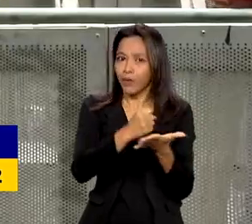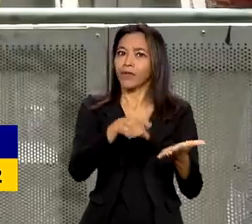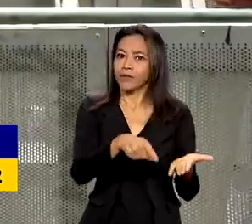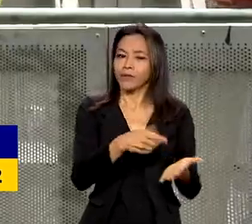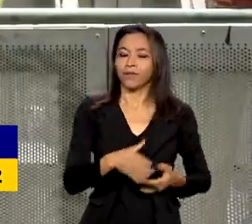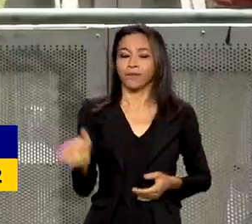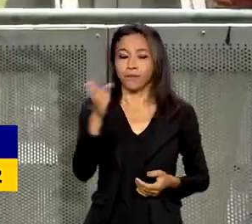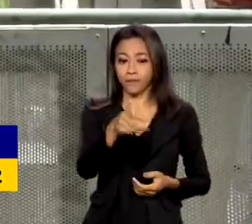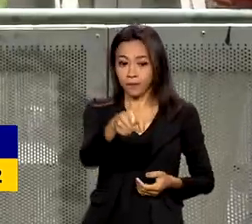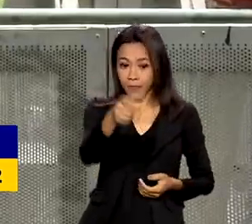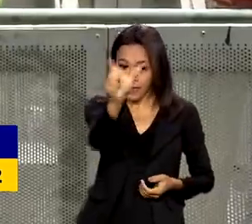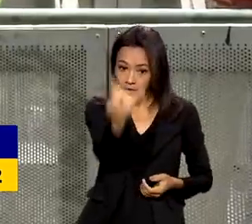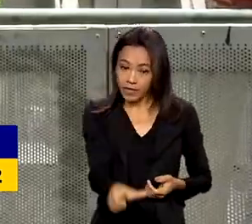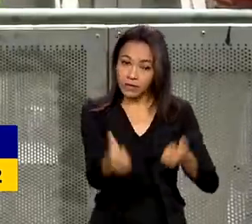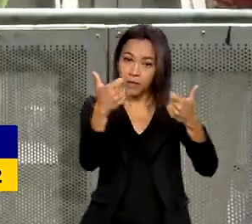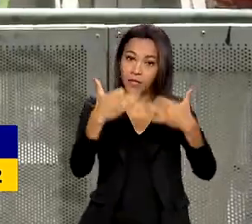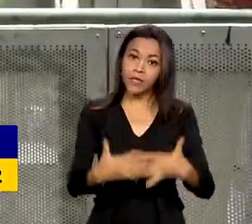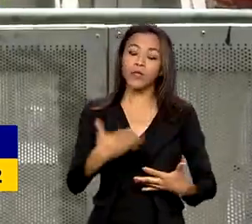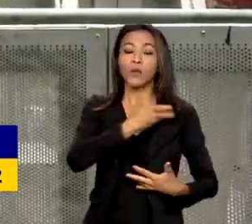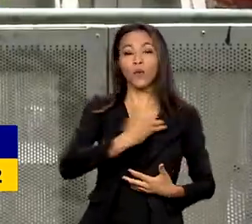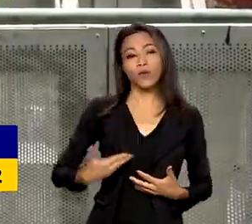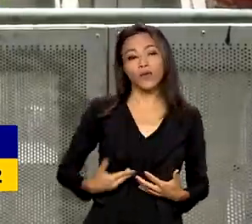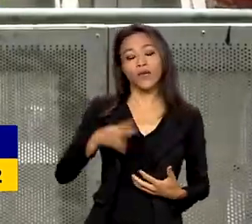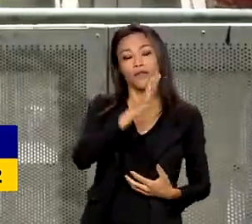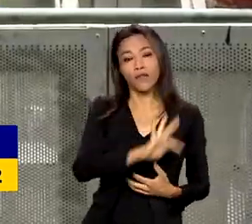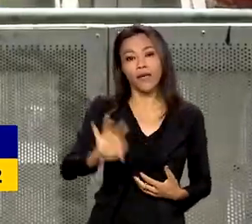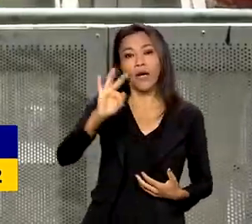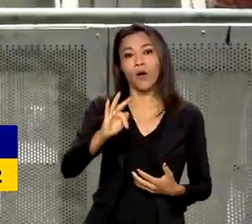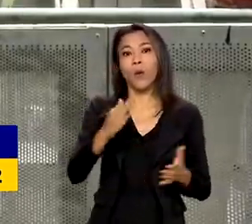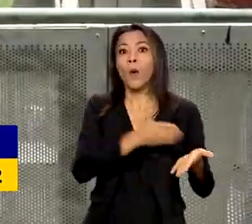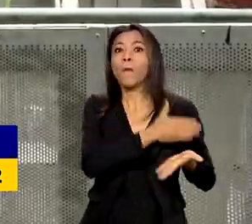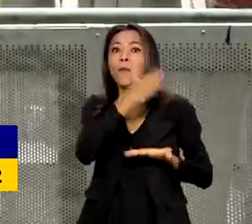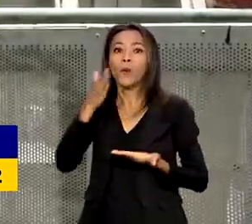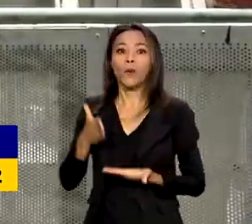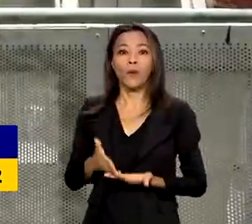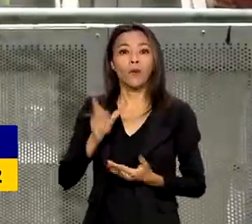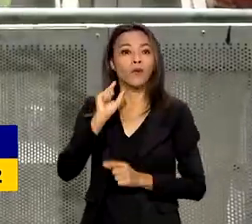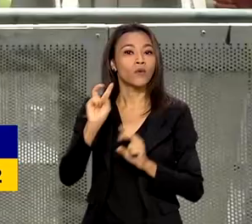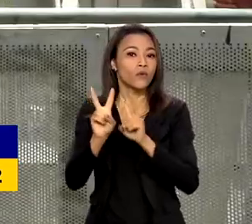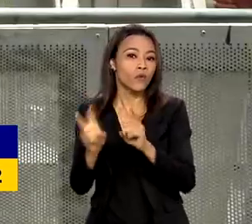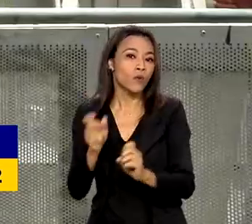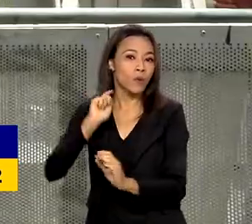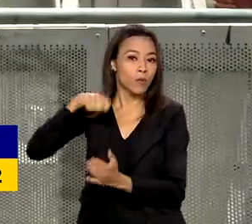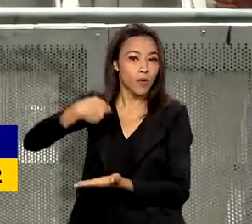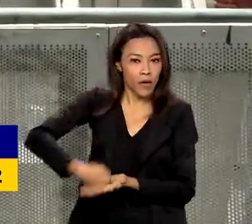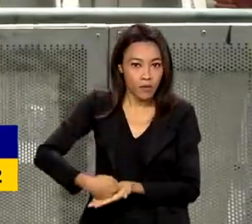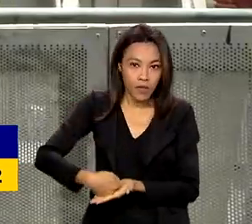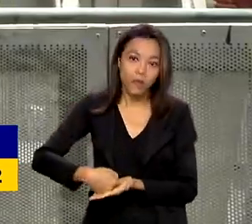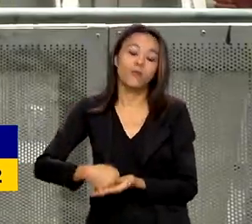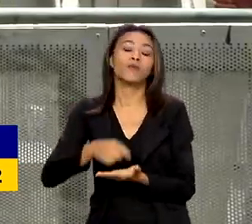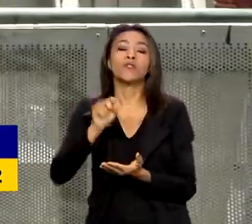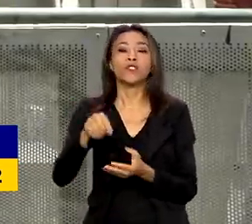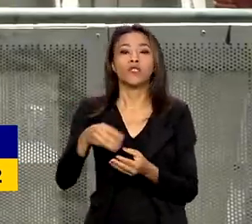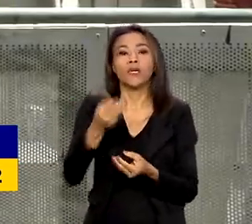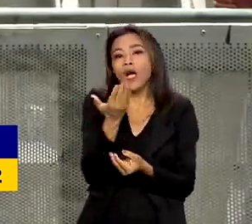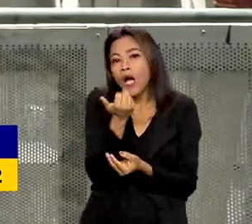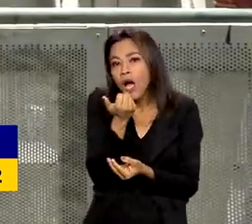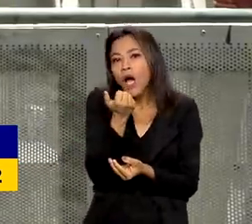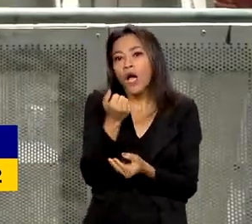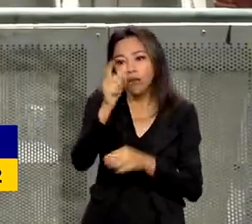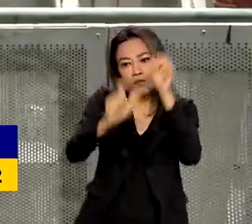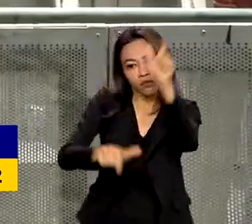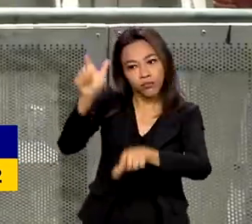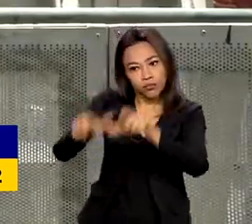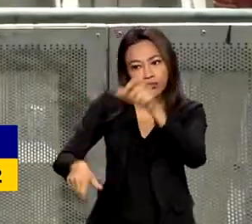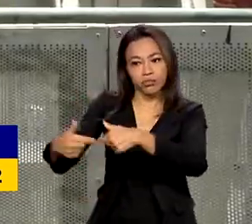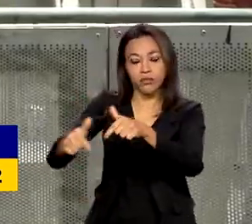o governo federal prorrogou o prazo para regulamentar o pagamento de programas de alimentação dos trabalhadores. Foram